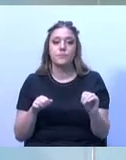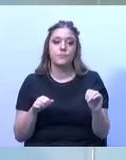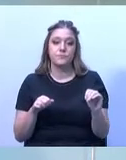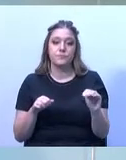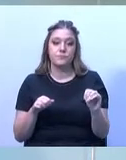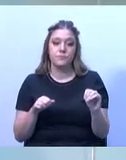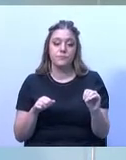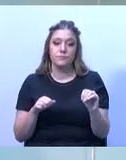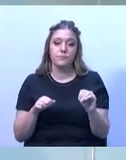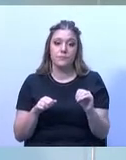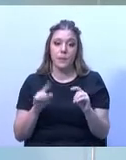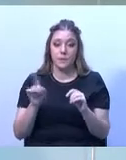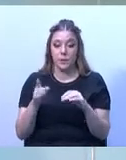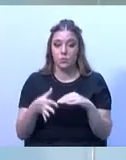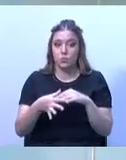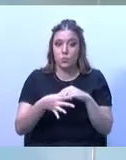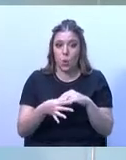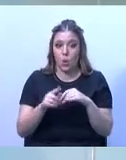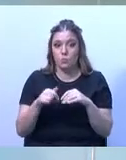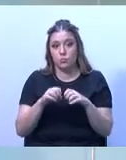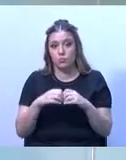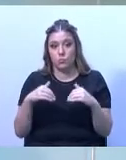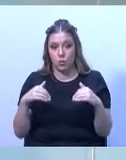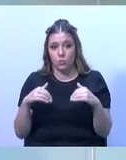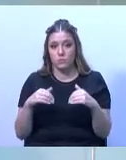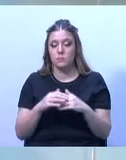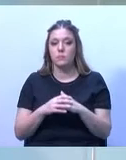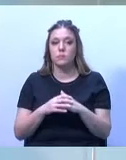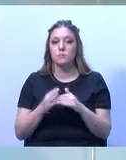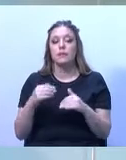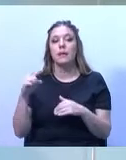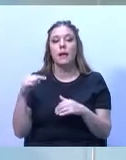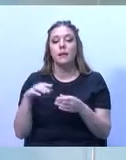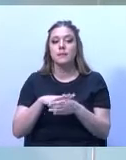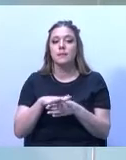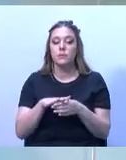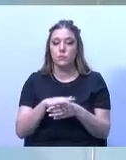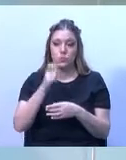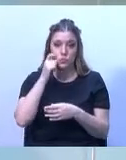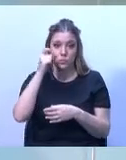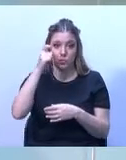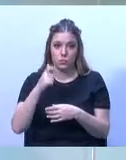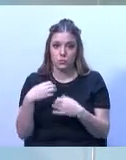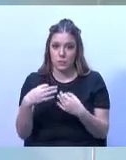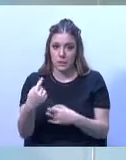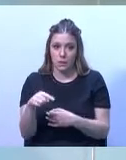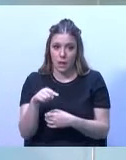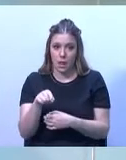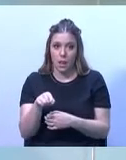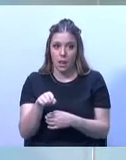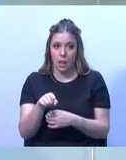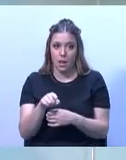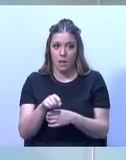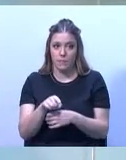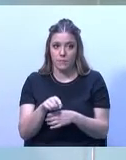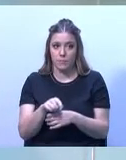uma anquilose, que é a união, e depois separaram. E é evidente que há ali uma questão mecânica que está sempre presente. Portanto, a fricção,